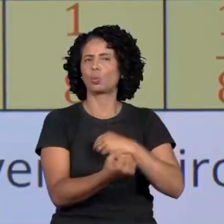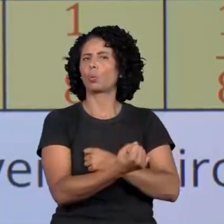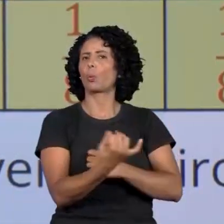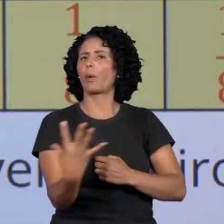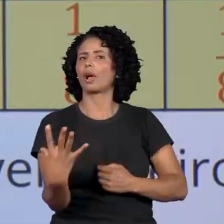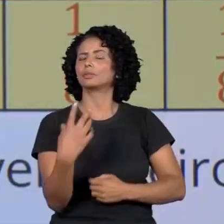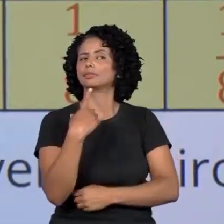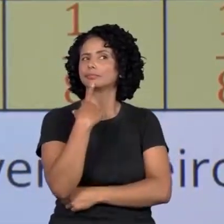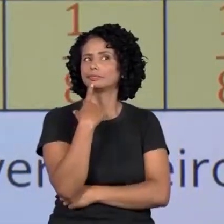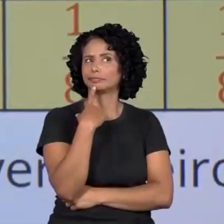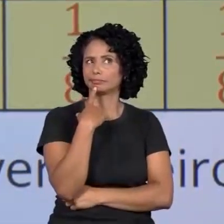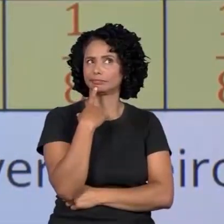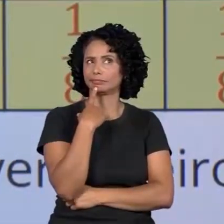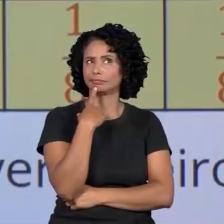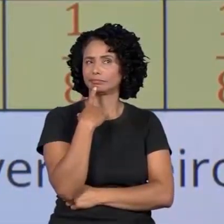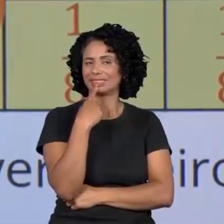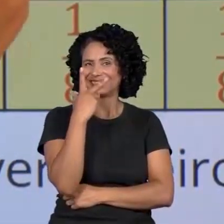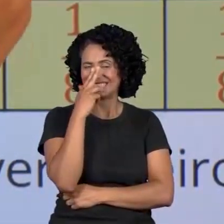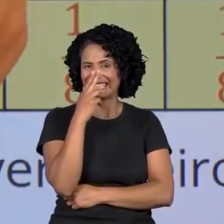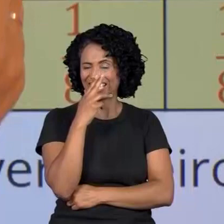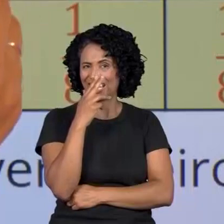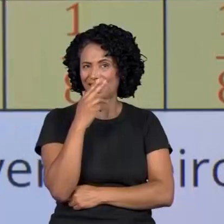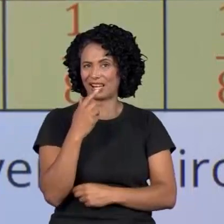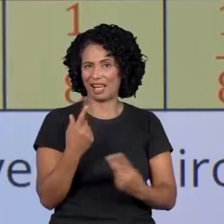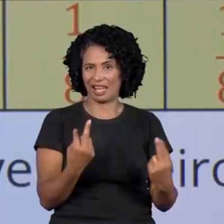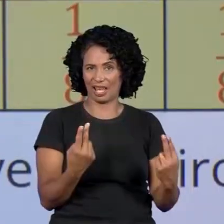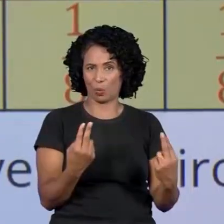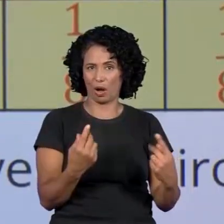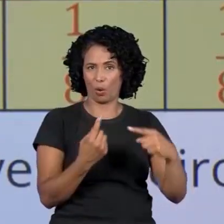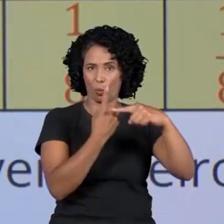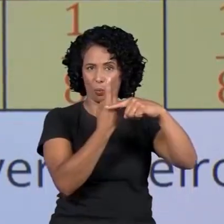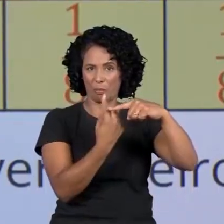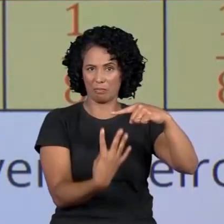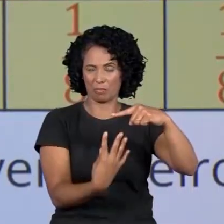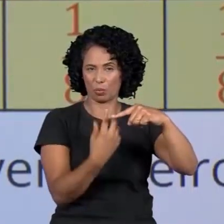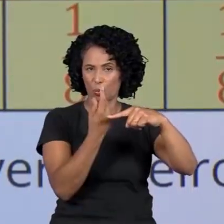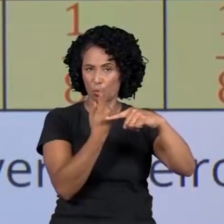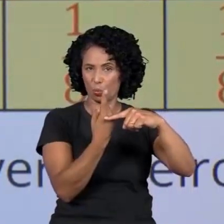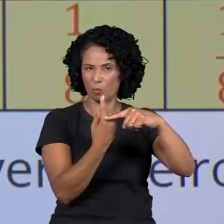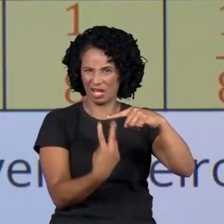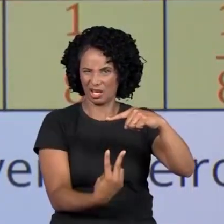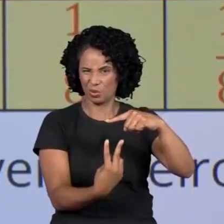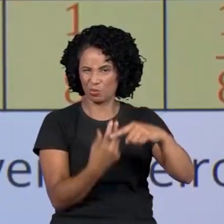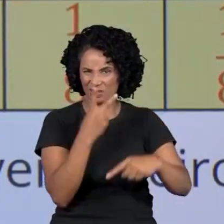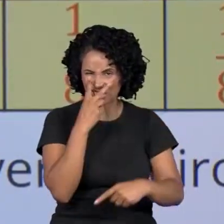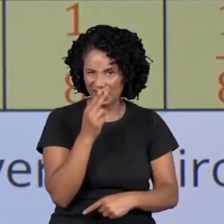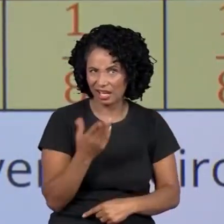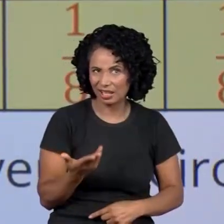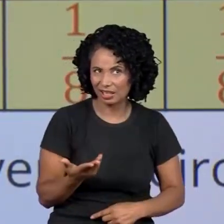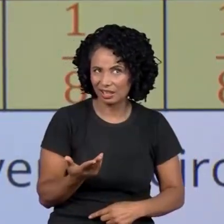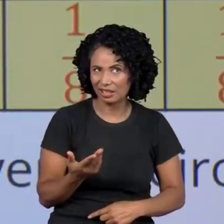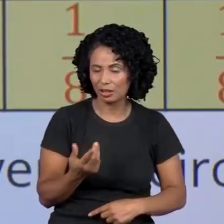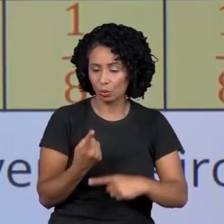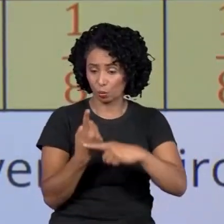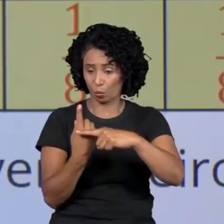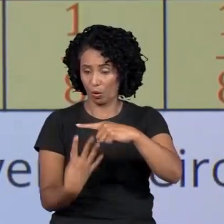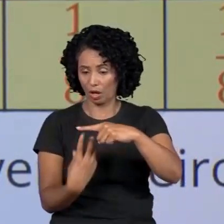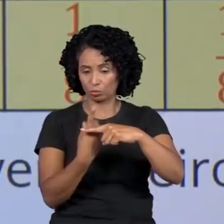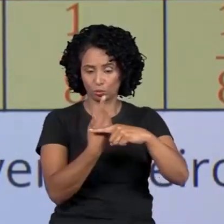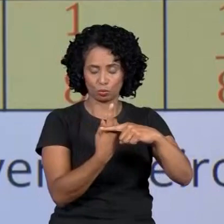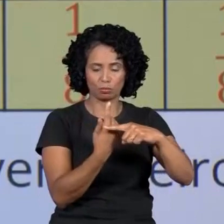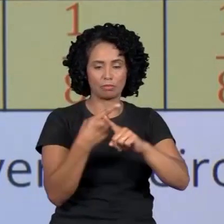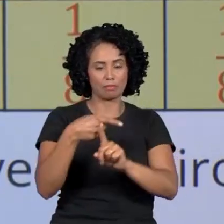obter a mesma medida que meio? E aí? E 1/8